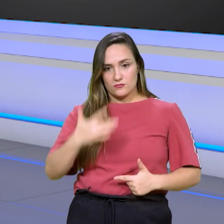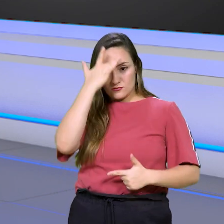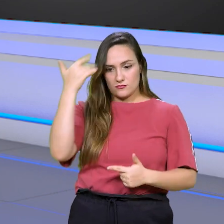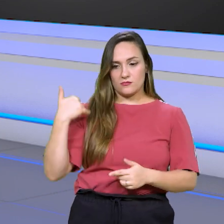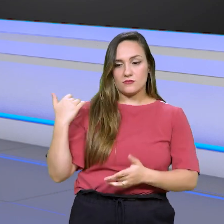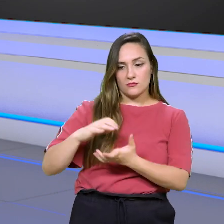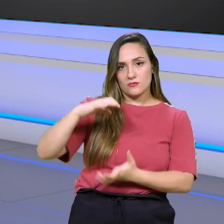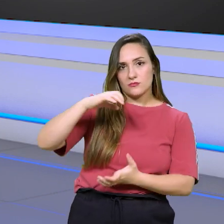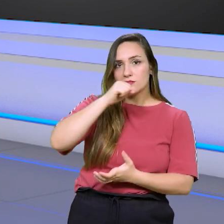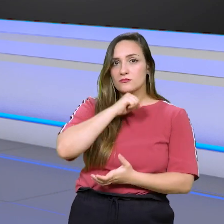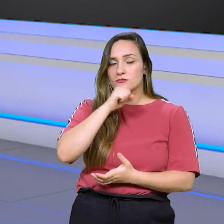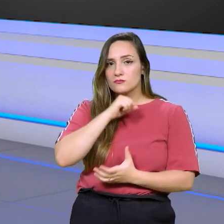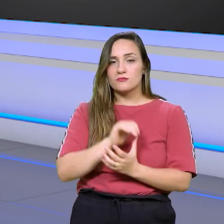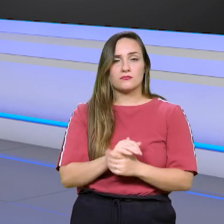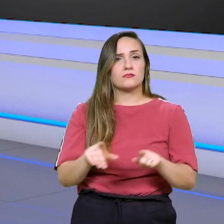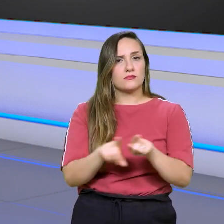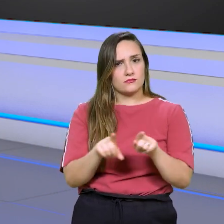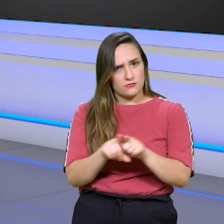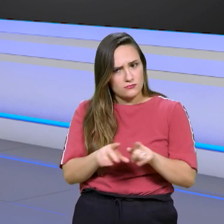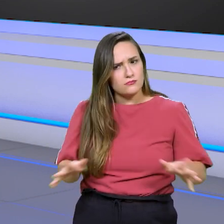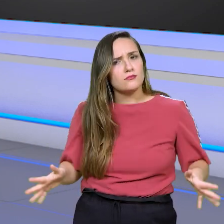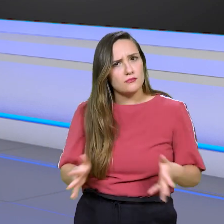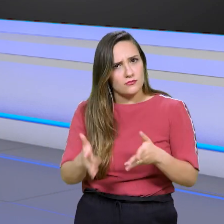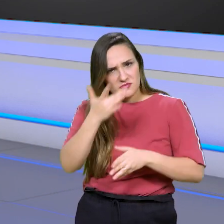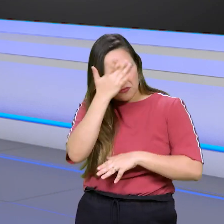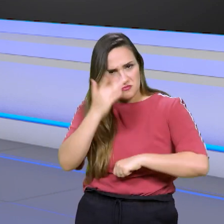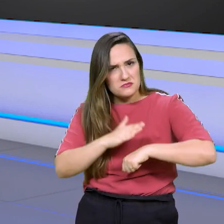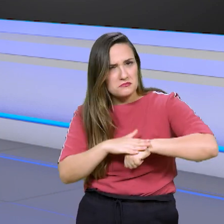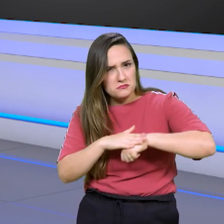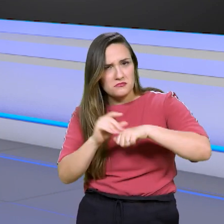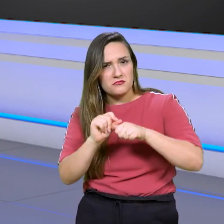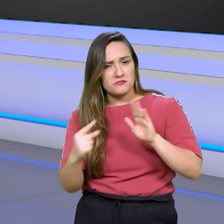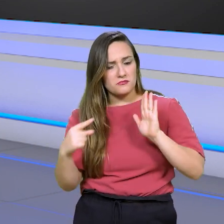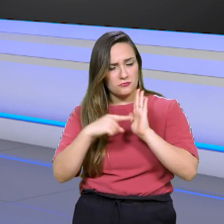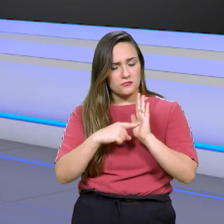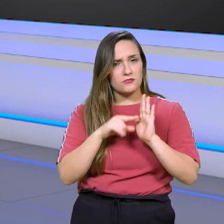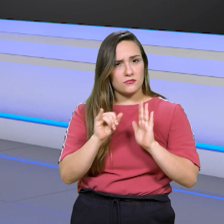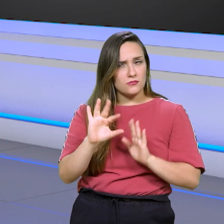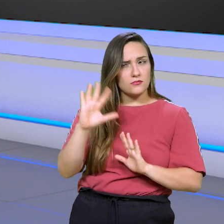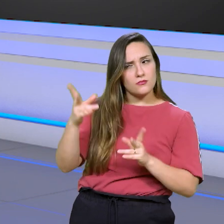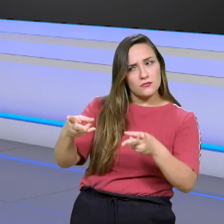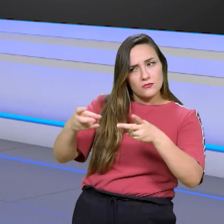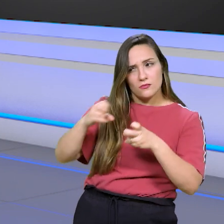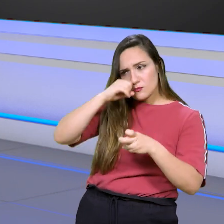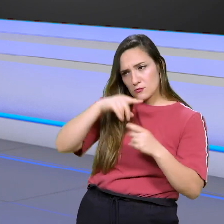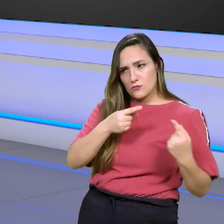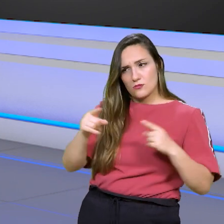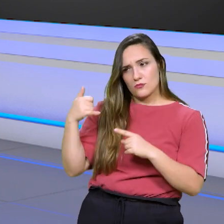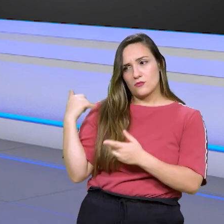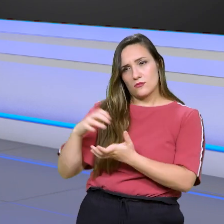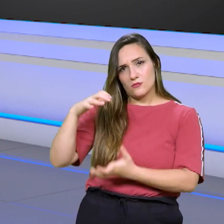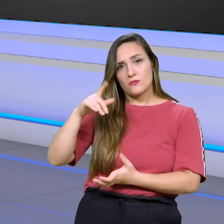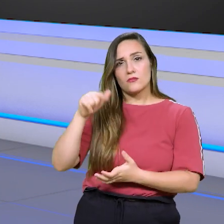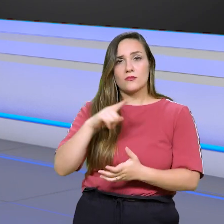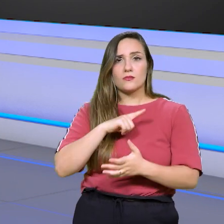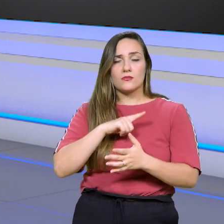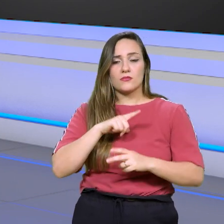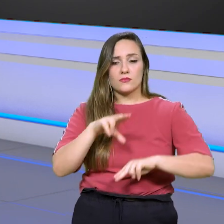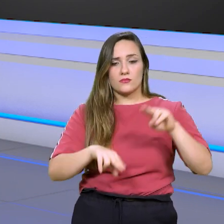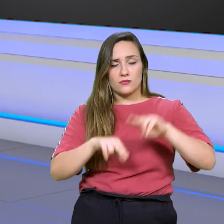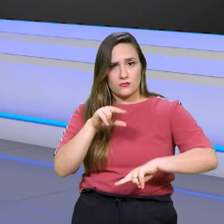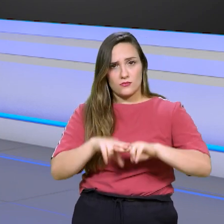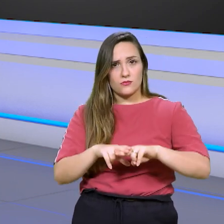integridade física da pessoa idosa e estimular a denúncia de ações violentas, Mato Grosso do Sul